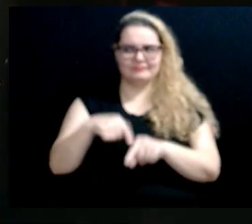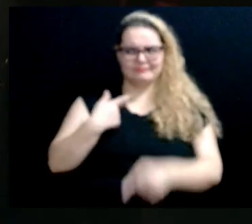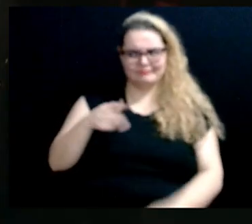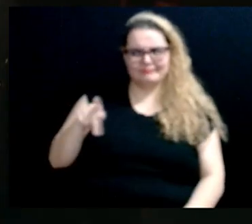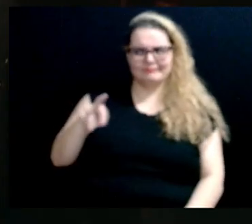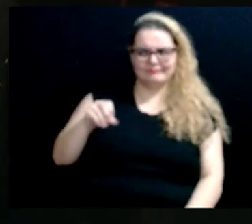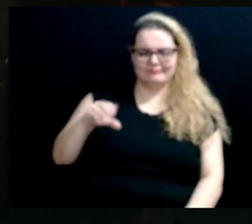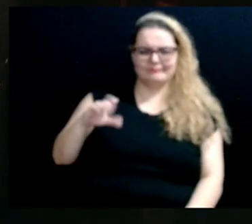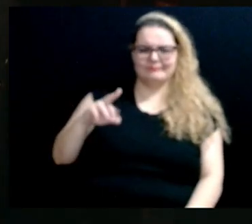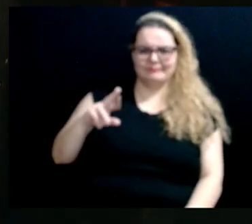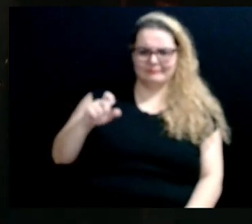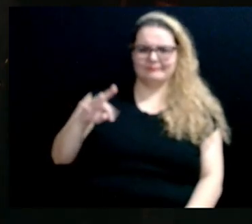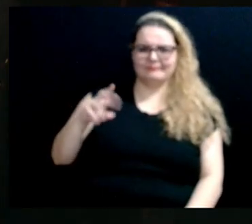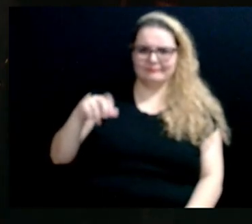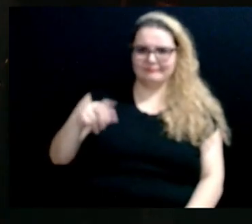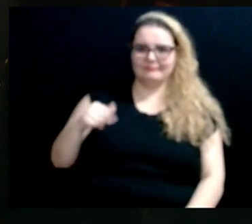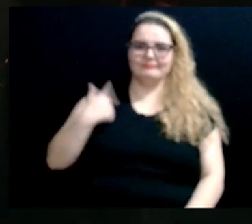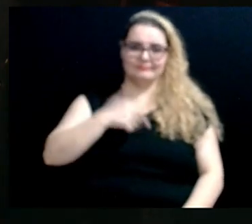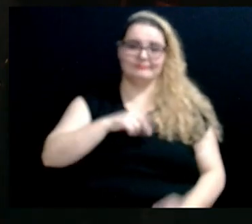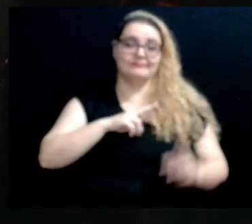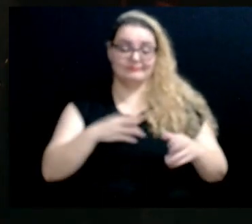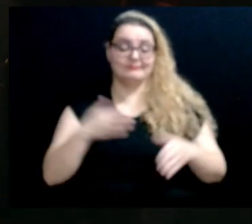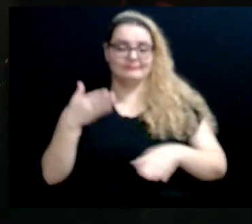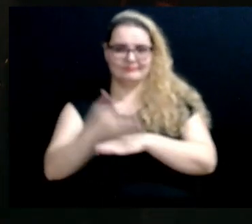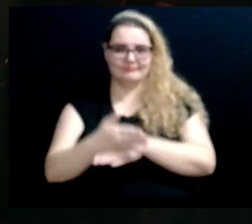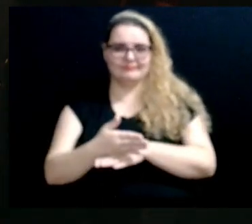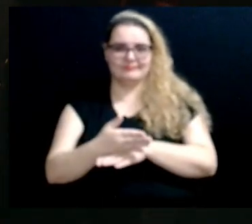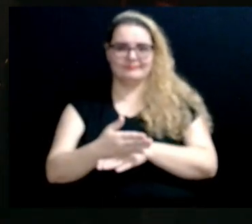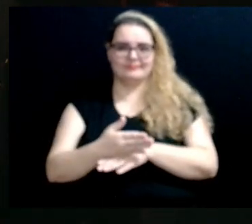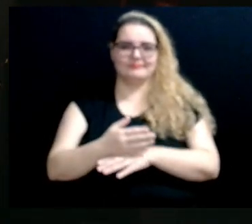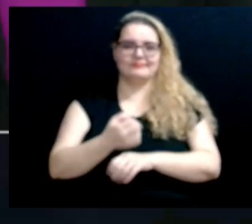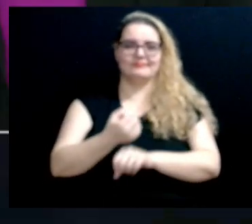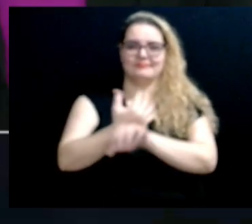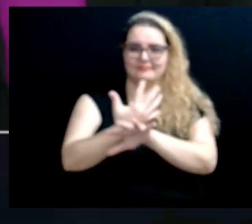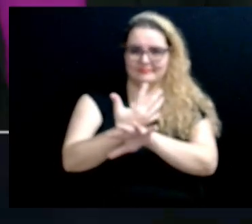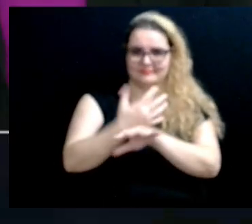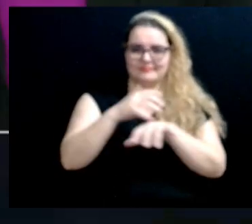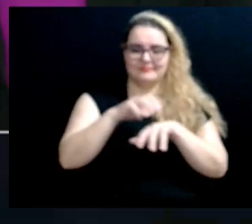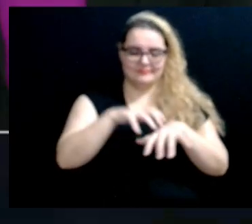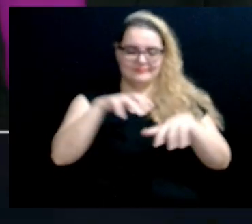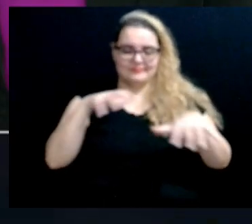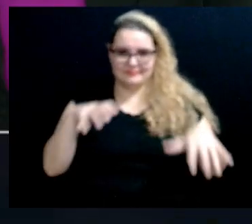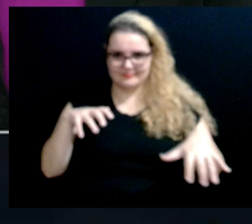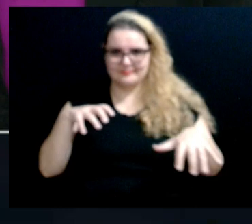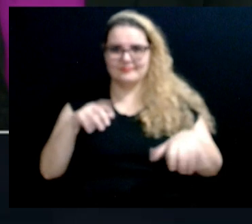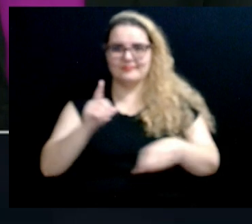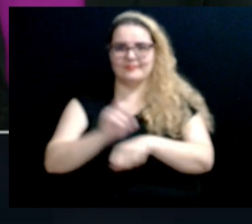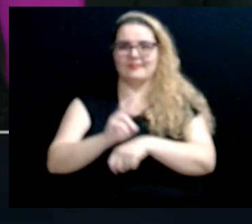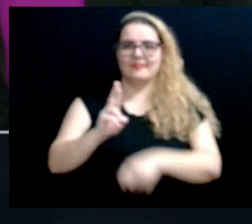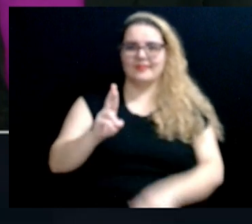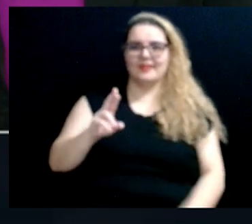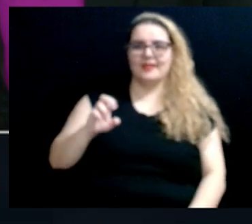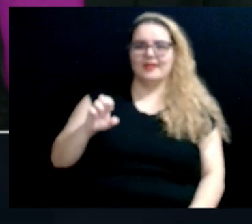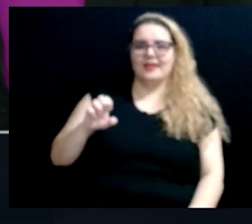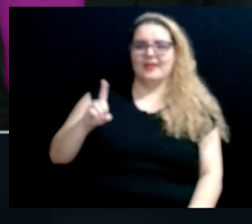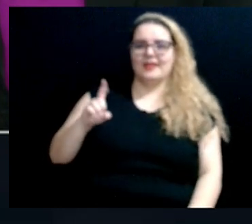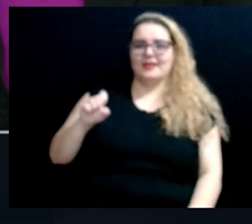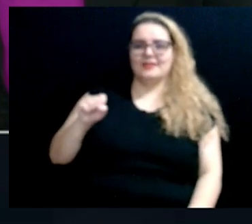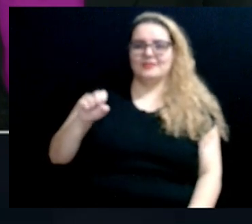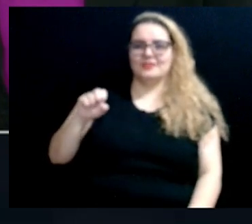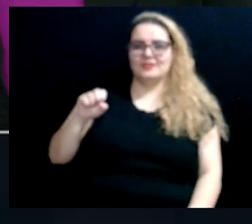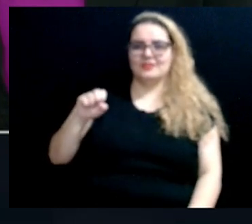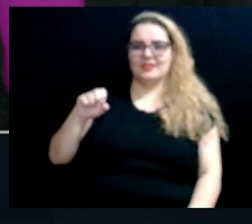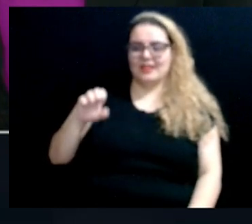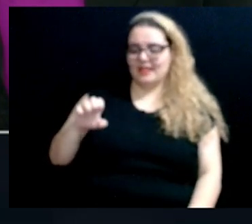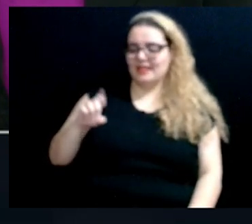só, participando com a gente por videoconferência, né, pelo Zoom, o doutor Edilson Zancanella. Ele é